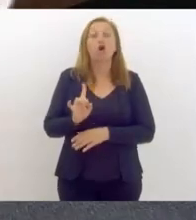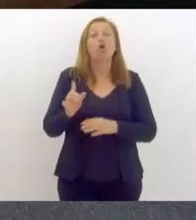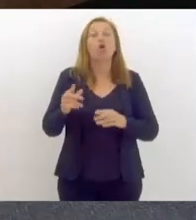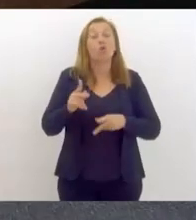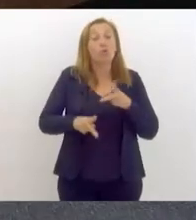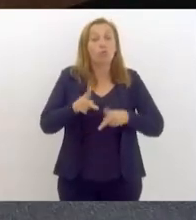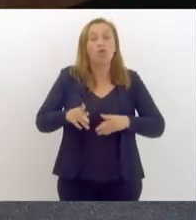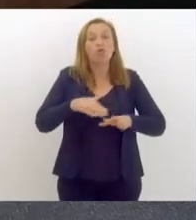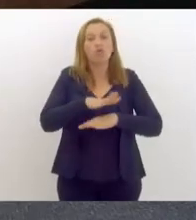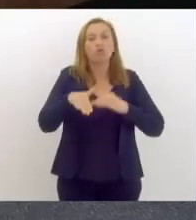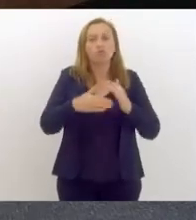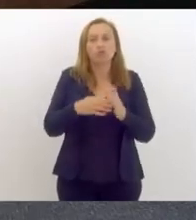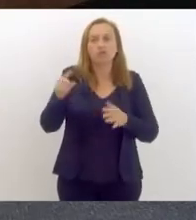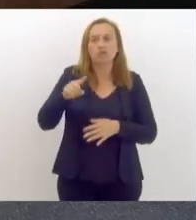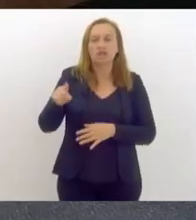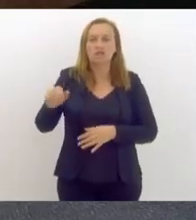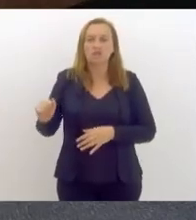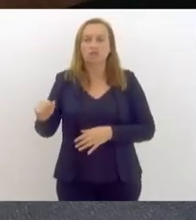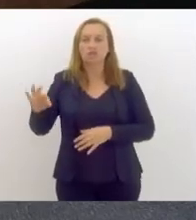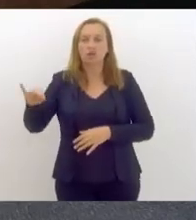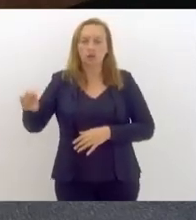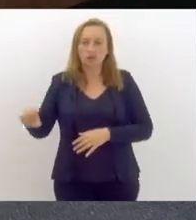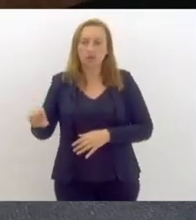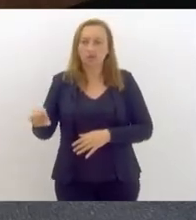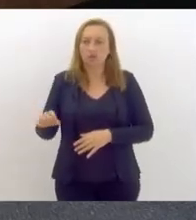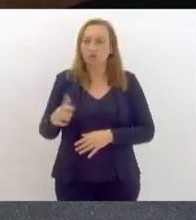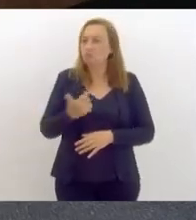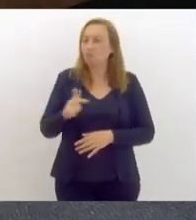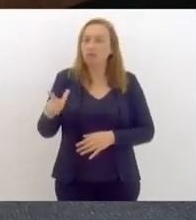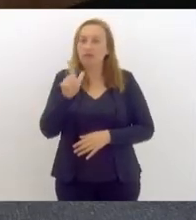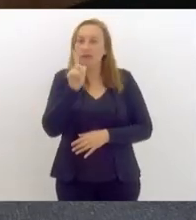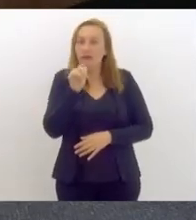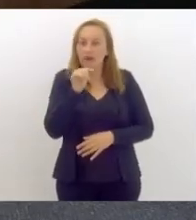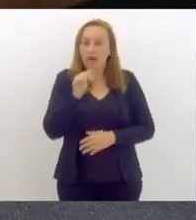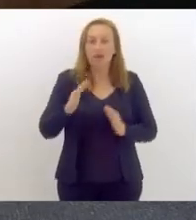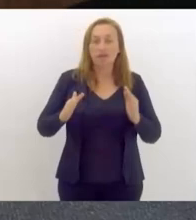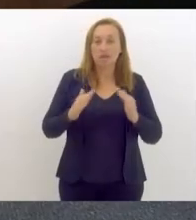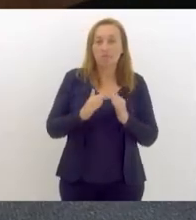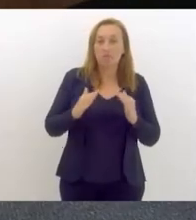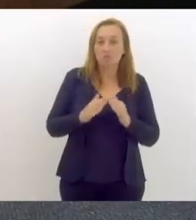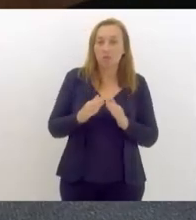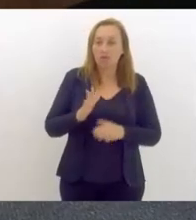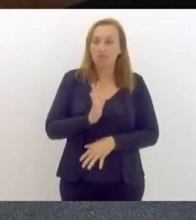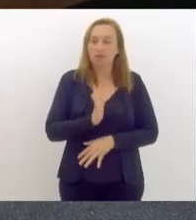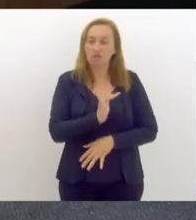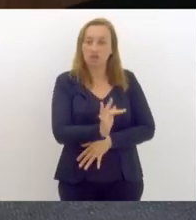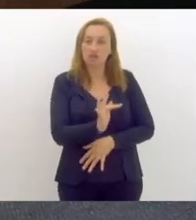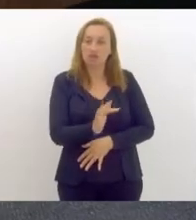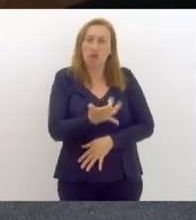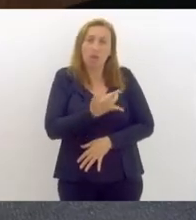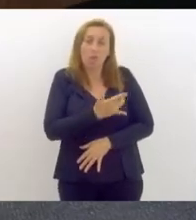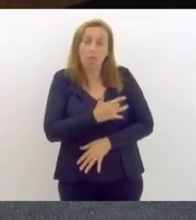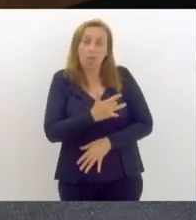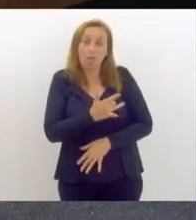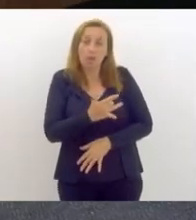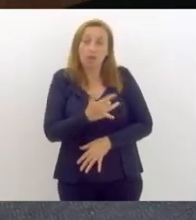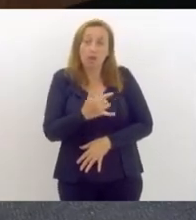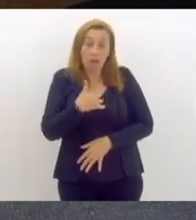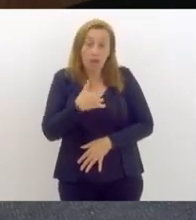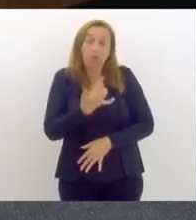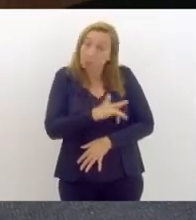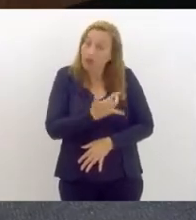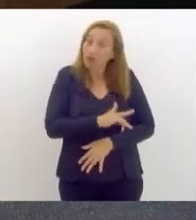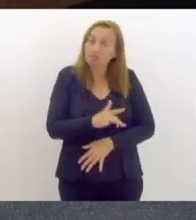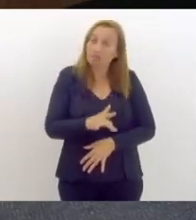como um todo da zona norte tá sem água as pessoas que moram na Baixada Fluminense eu tenho até pena daquela população ali